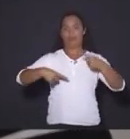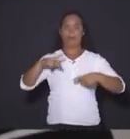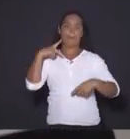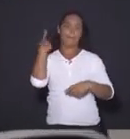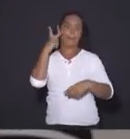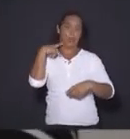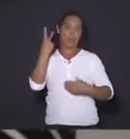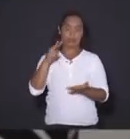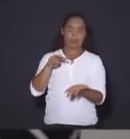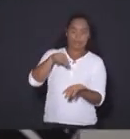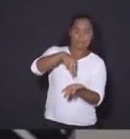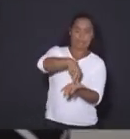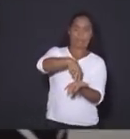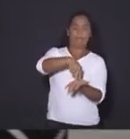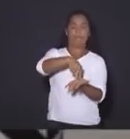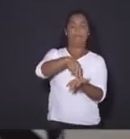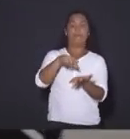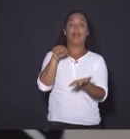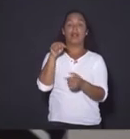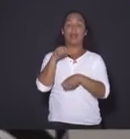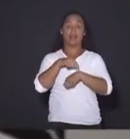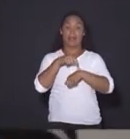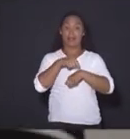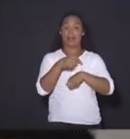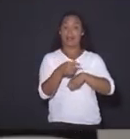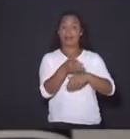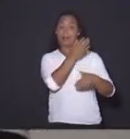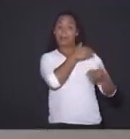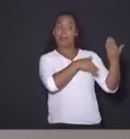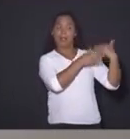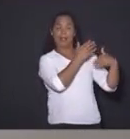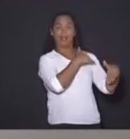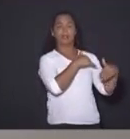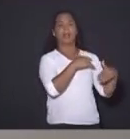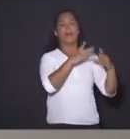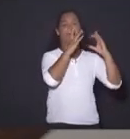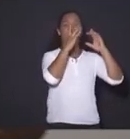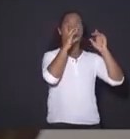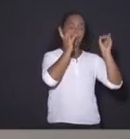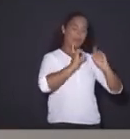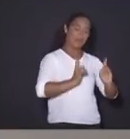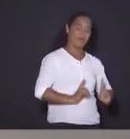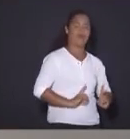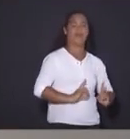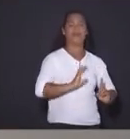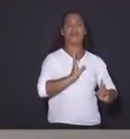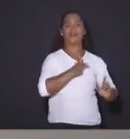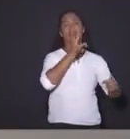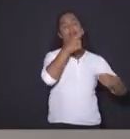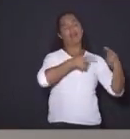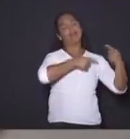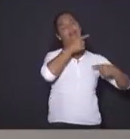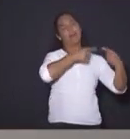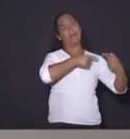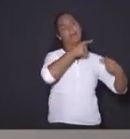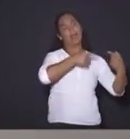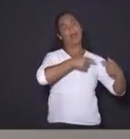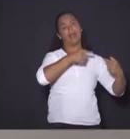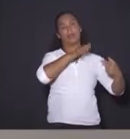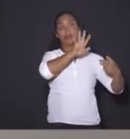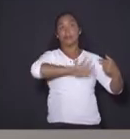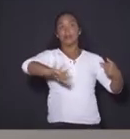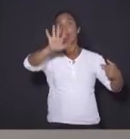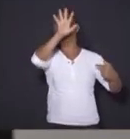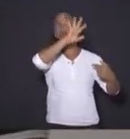ações afirmativas que à época já existiam por exemplo a pessoas com deficiência e não eram tão de batidas nível nacional